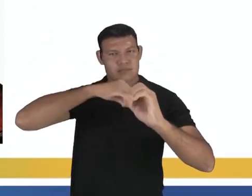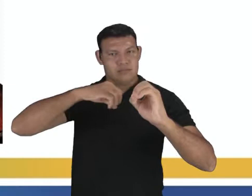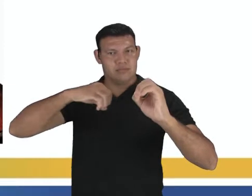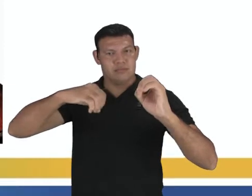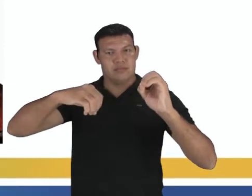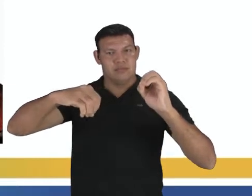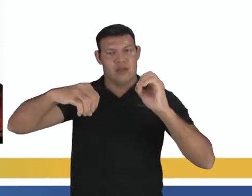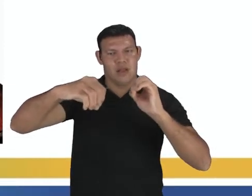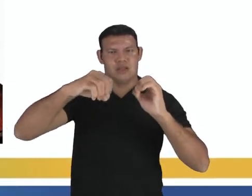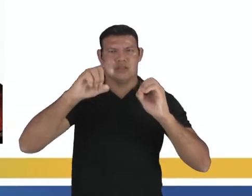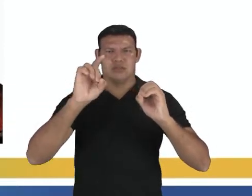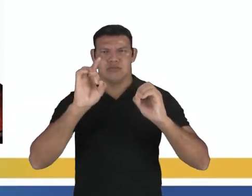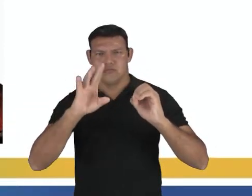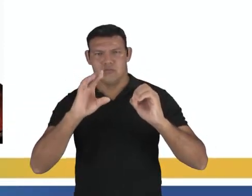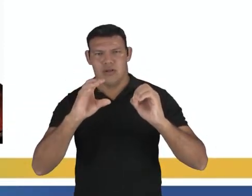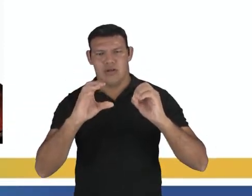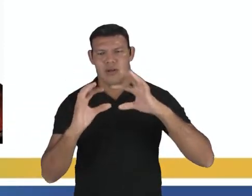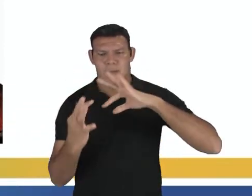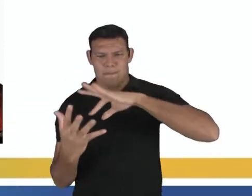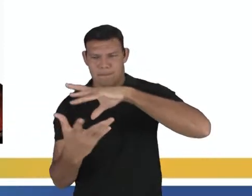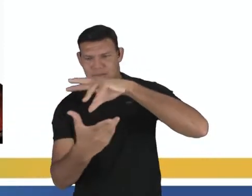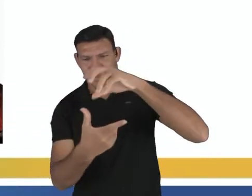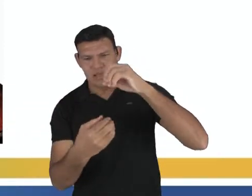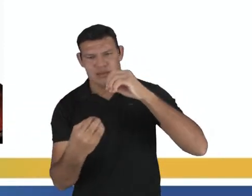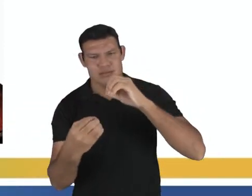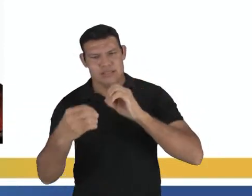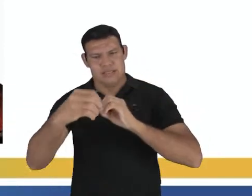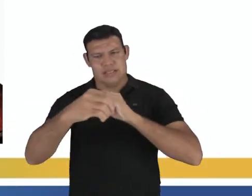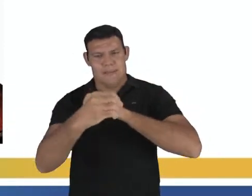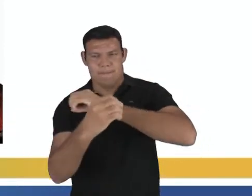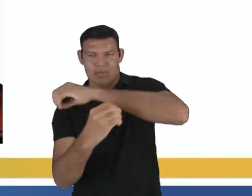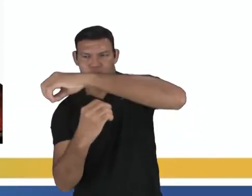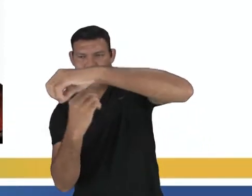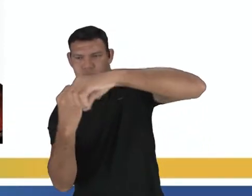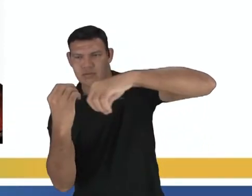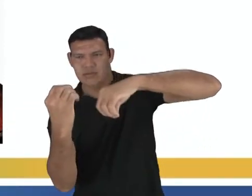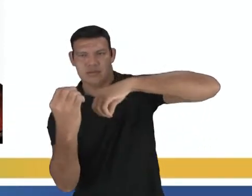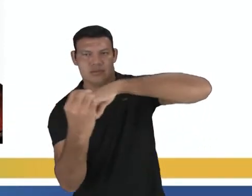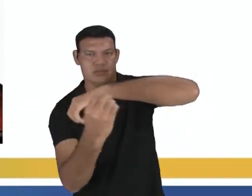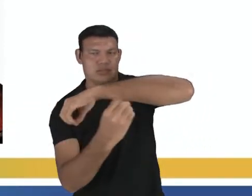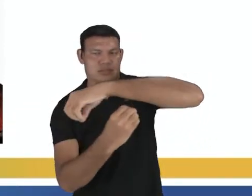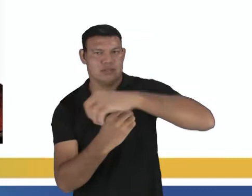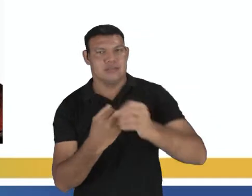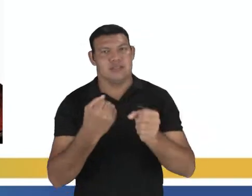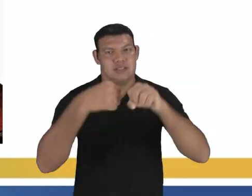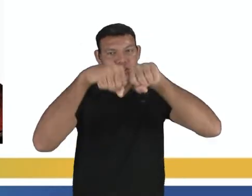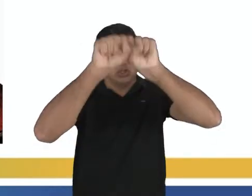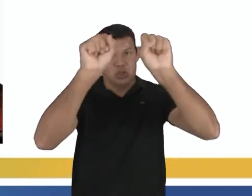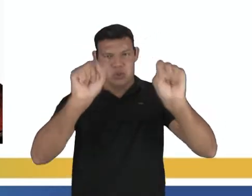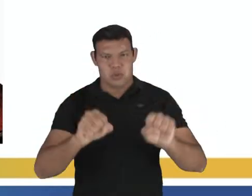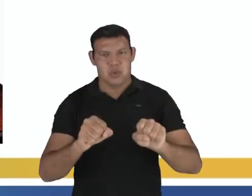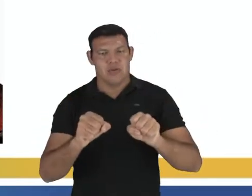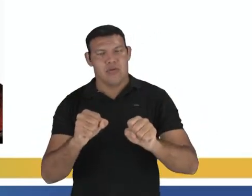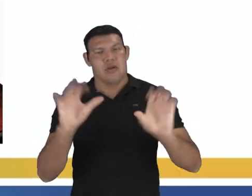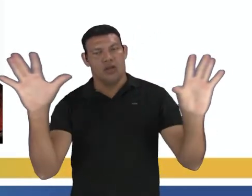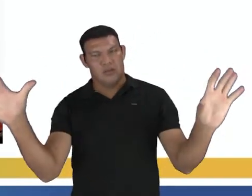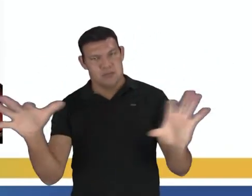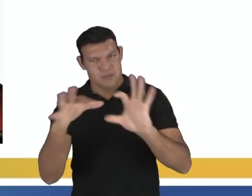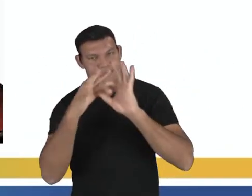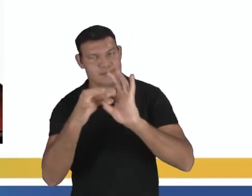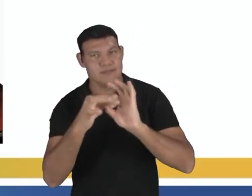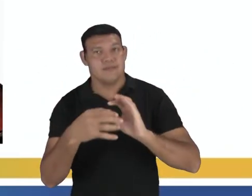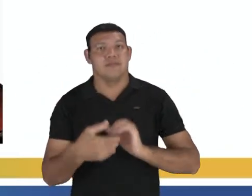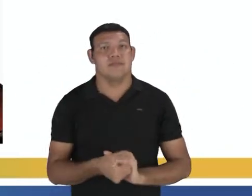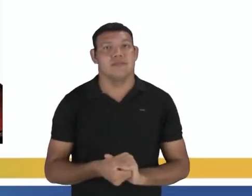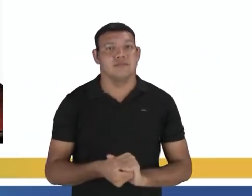estava orbitando a Terra. Então, era meio que uma mistura ali do movimento, do sistema geocêntrico e heliocêntrico.